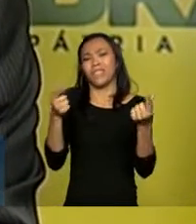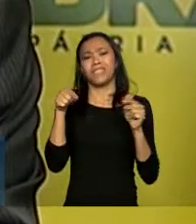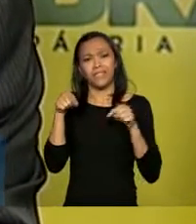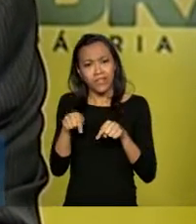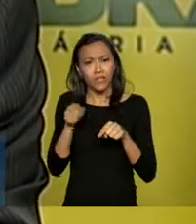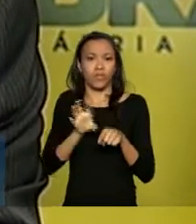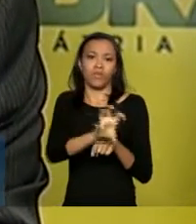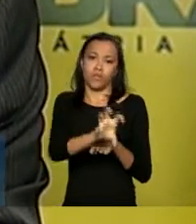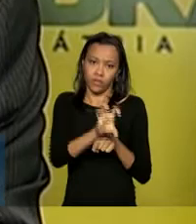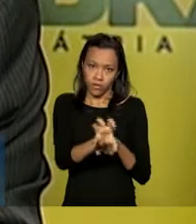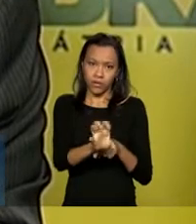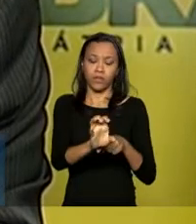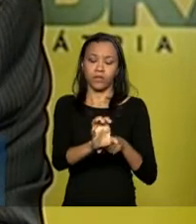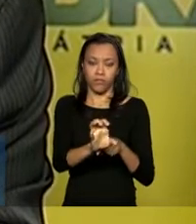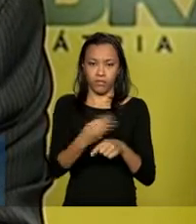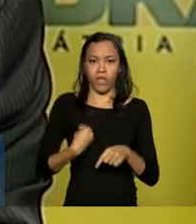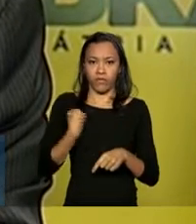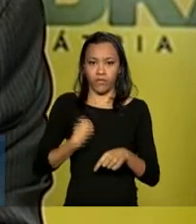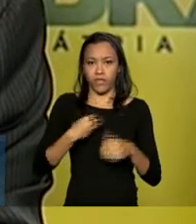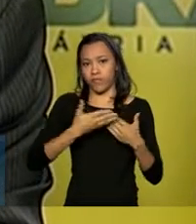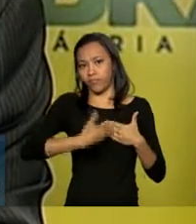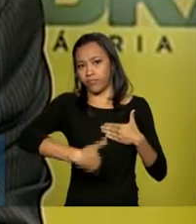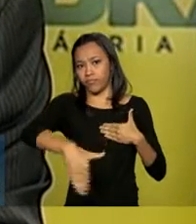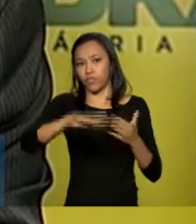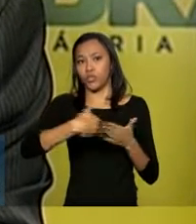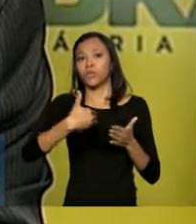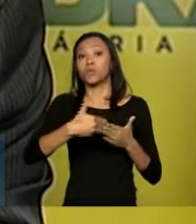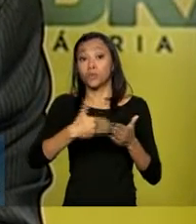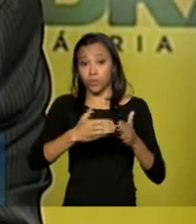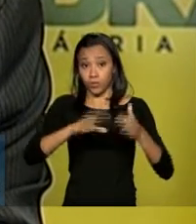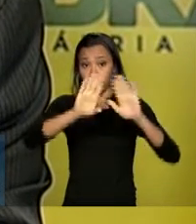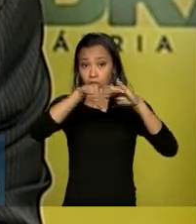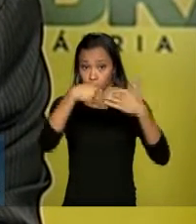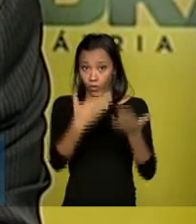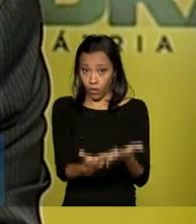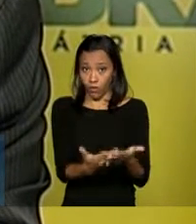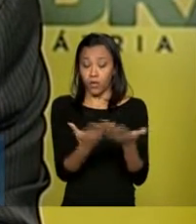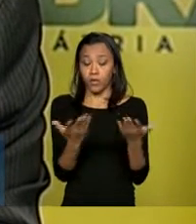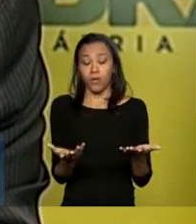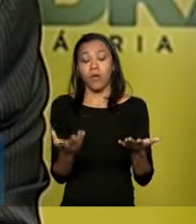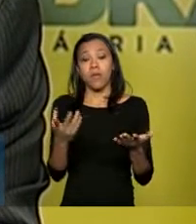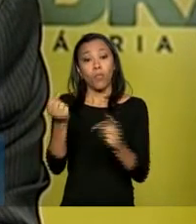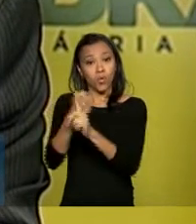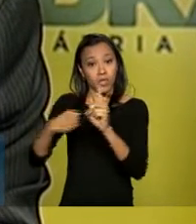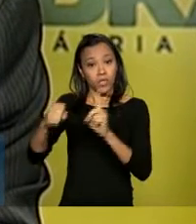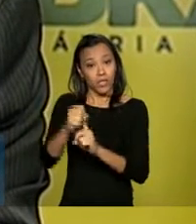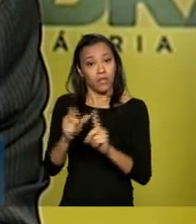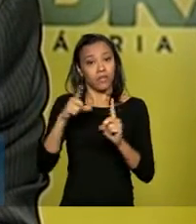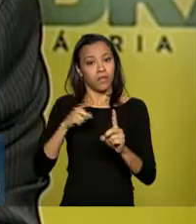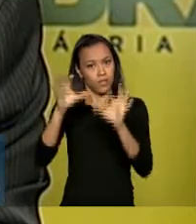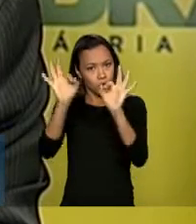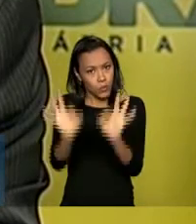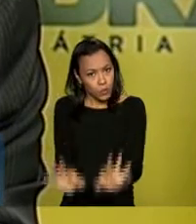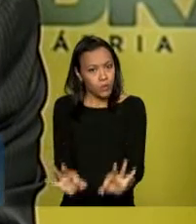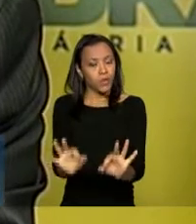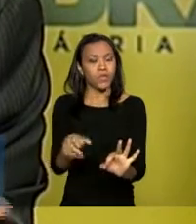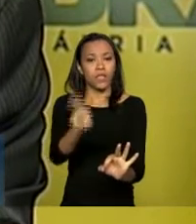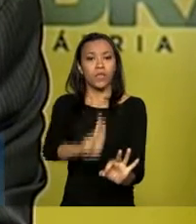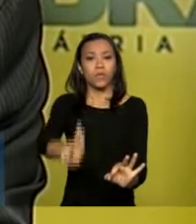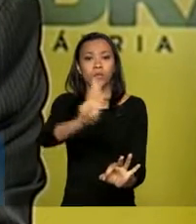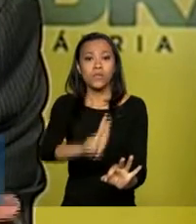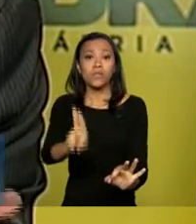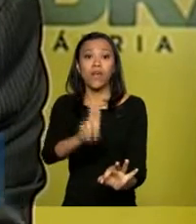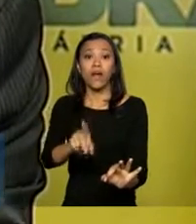determinação do resultado escolar. Para uma sociedade ser justa, ela tem que utilizar os elementos interiores à escola